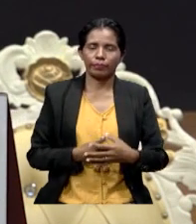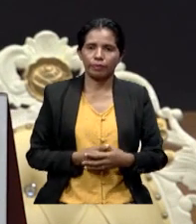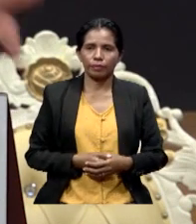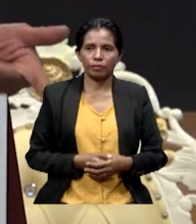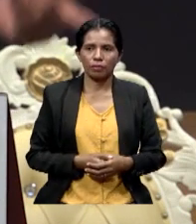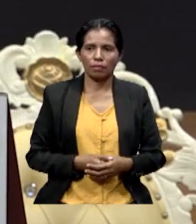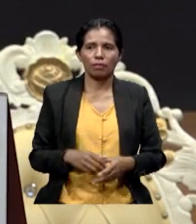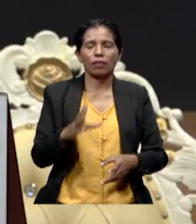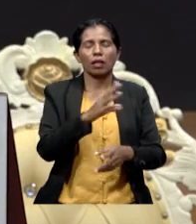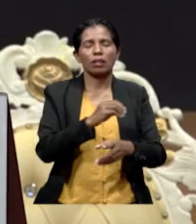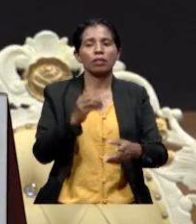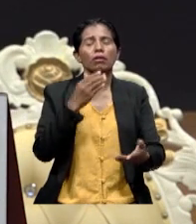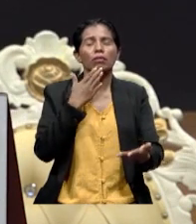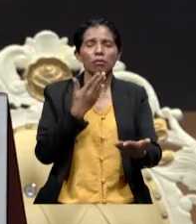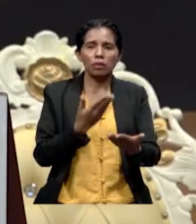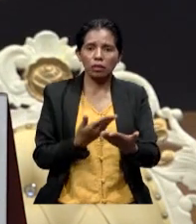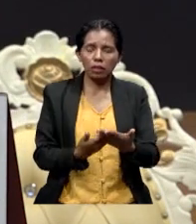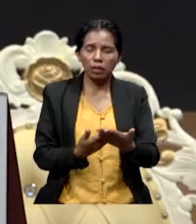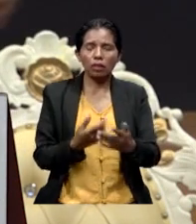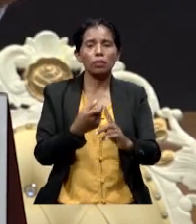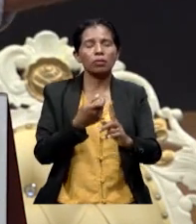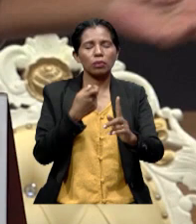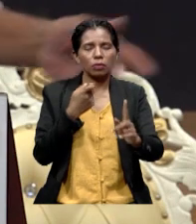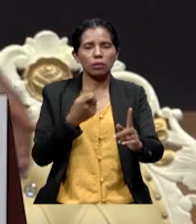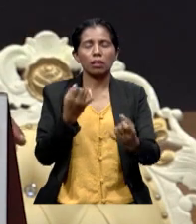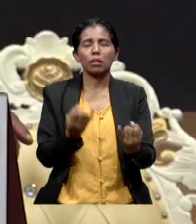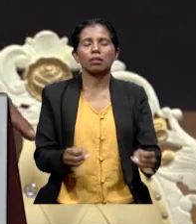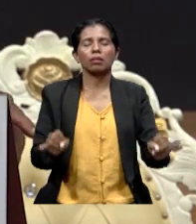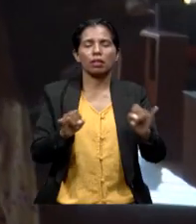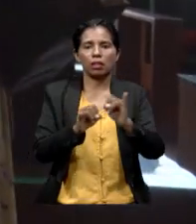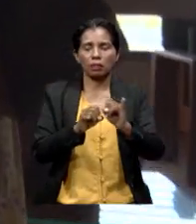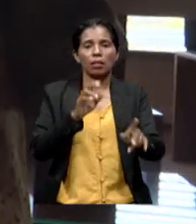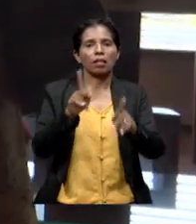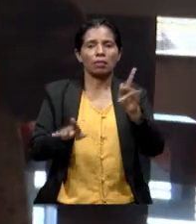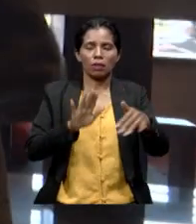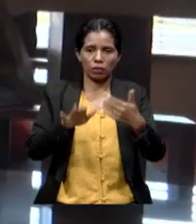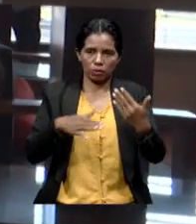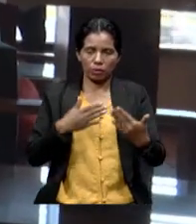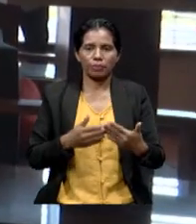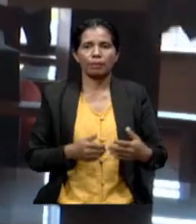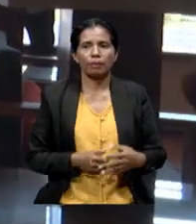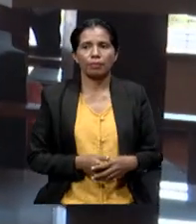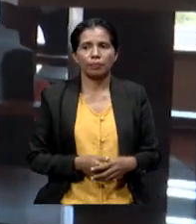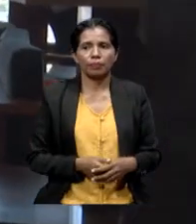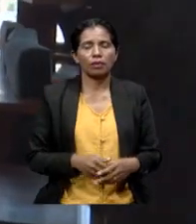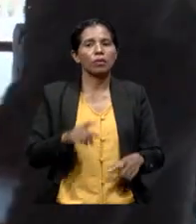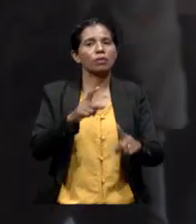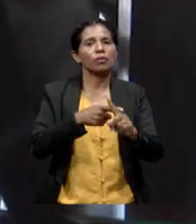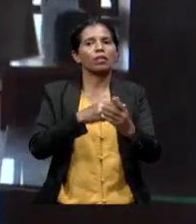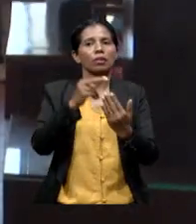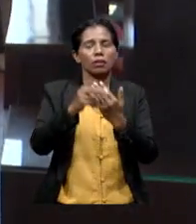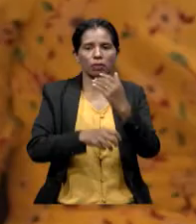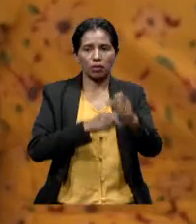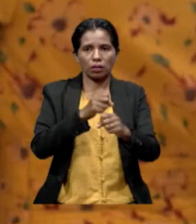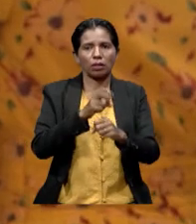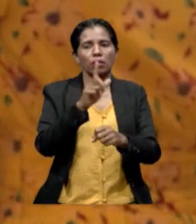Não, benefício de sua independência nem para a emocadura. Antes, né, ia fula novembro, tinha rua,